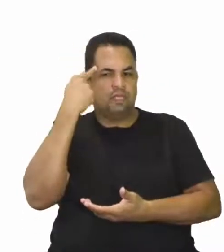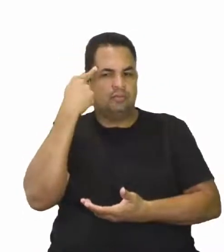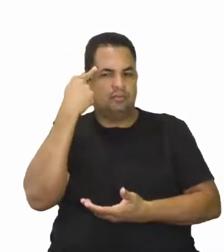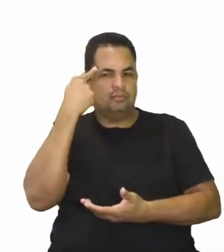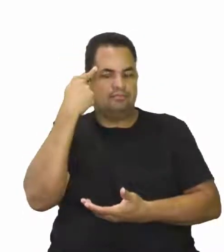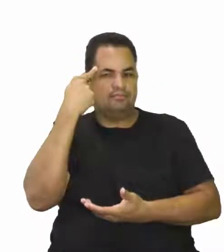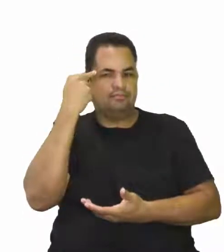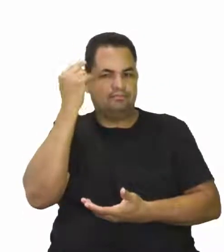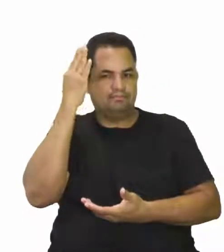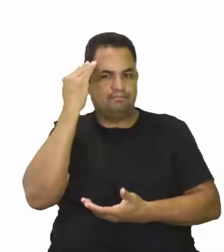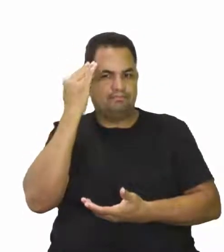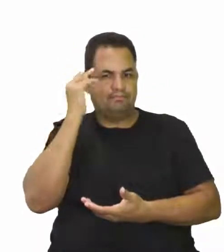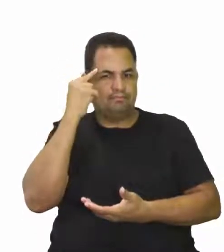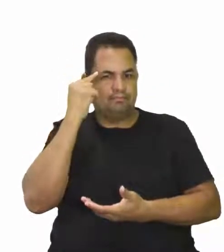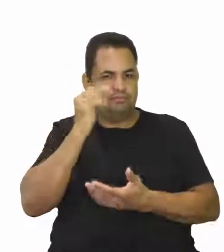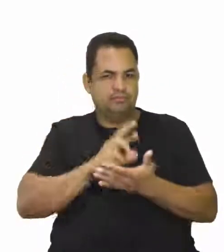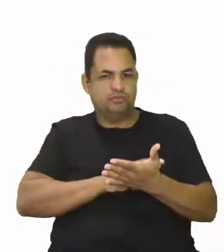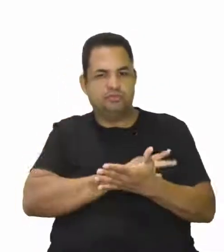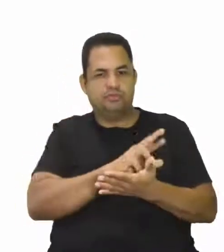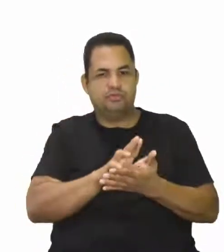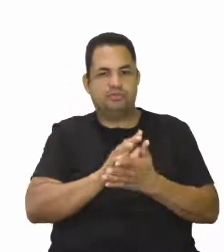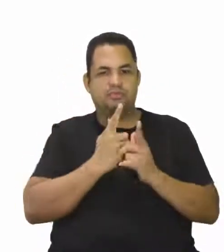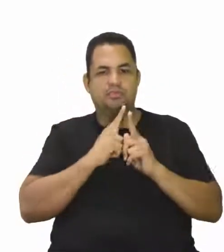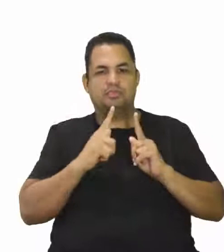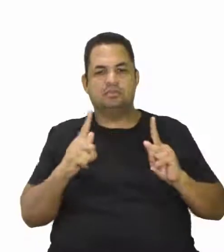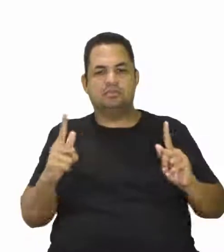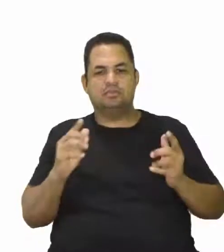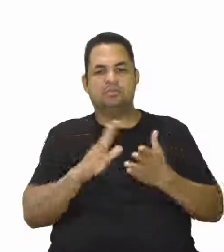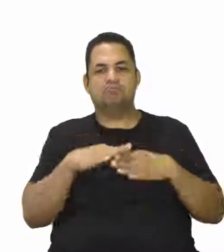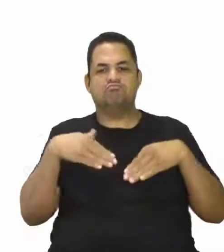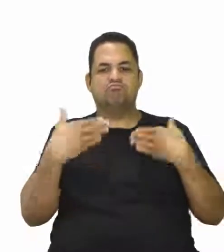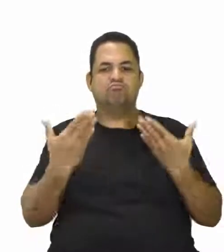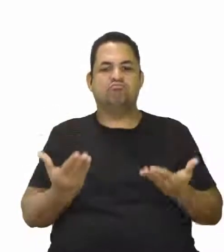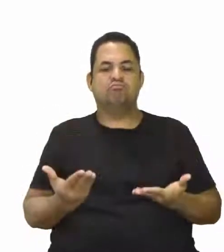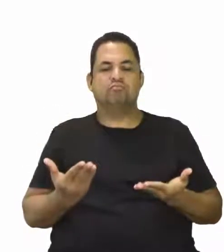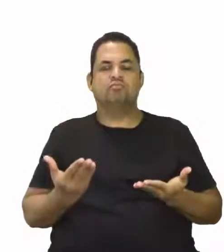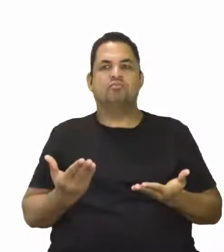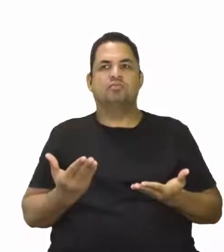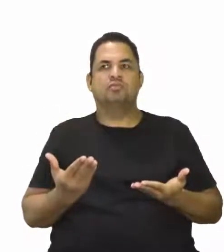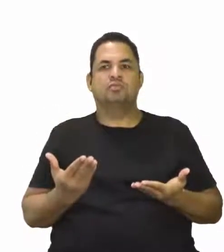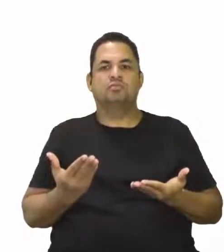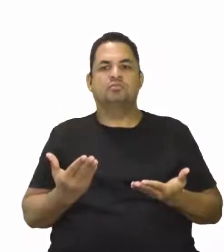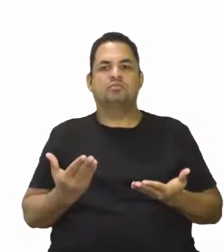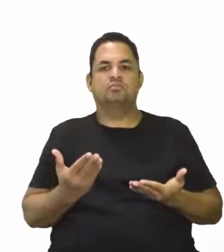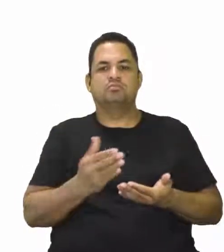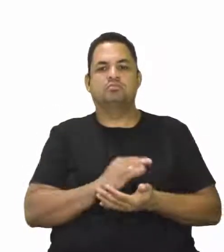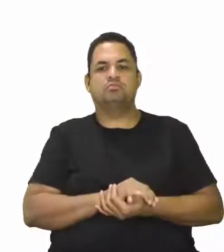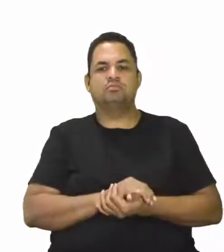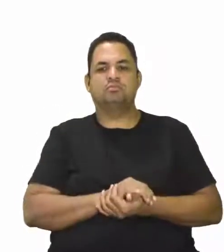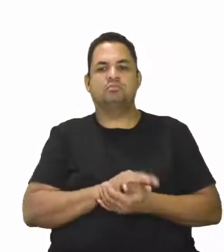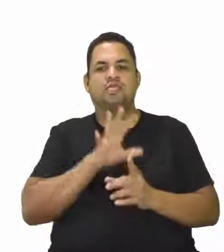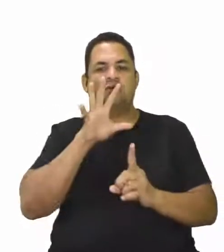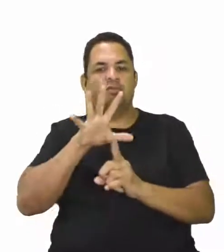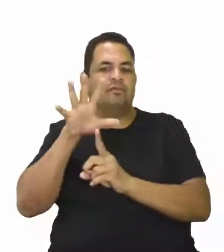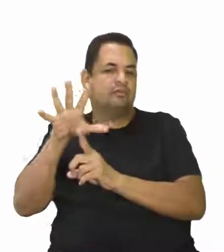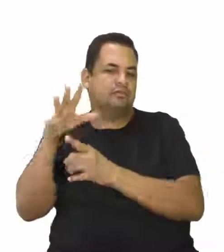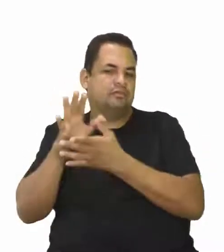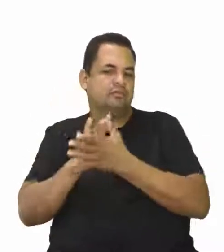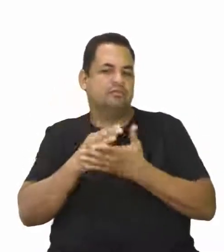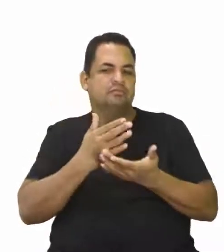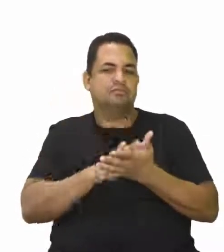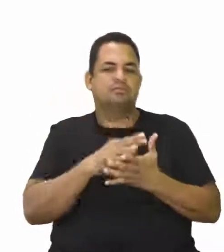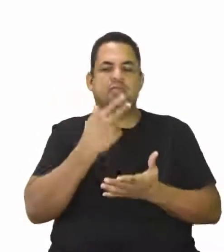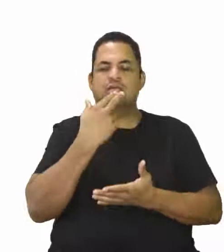monte de gramática que tem lá? Quantas situações eles possuem de influência na sua